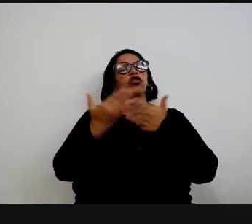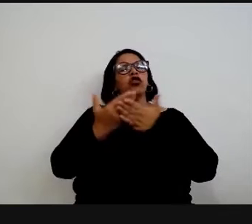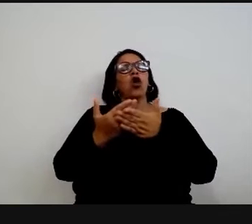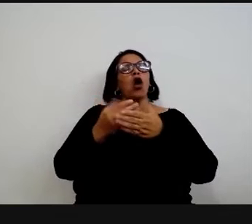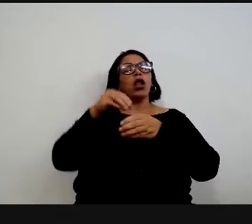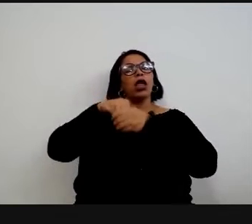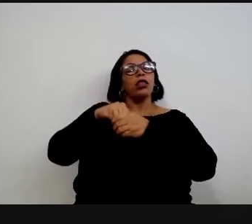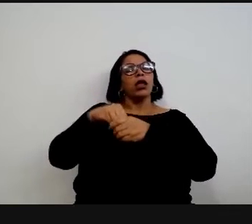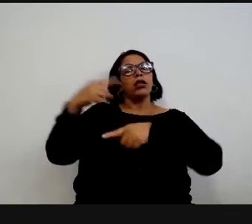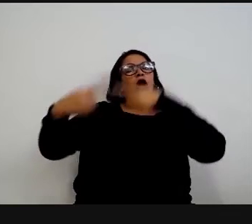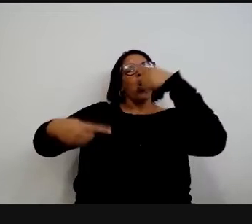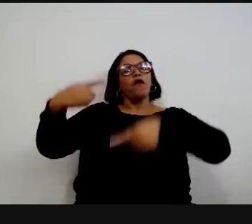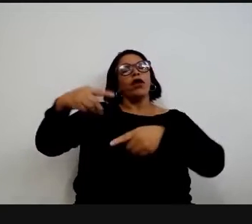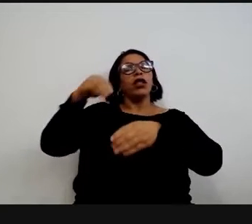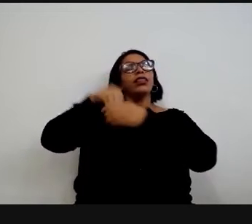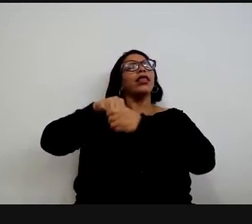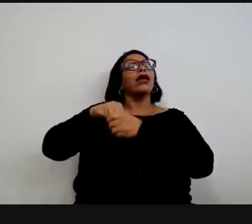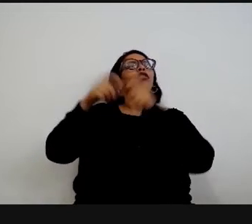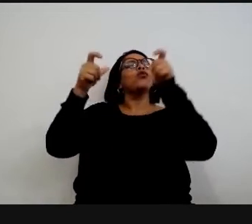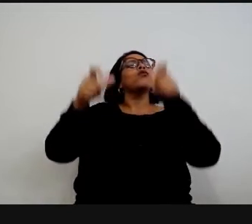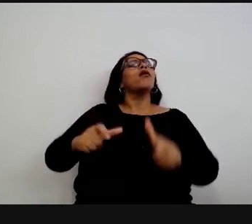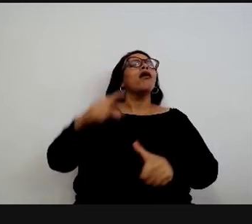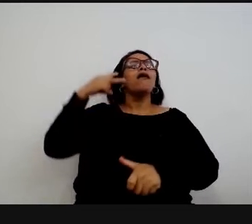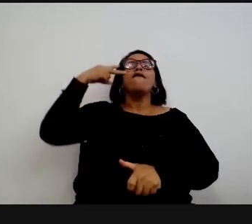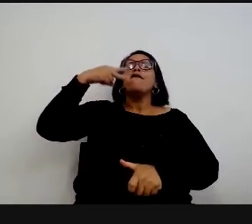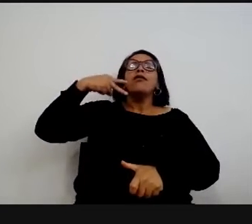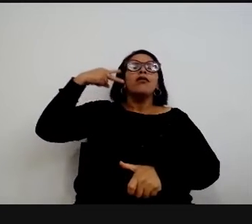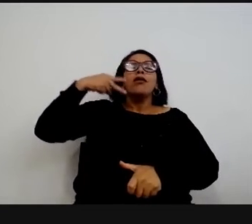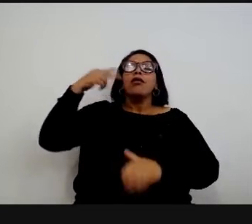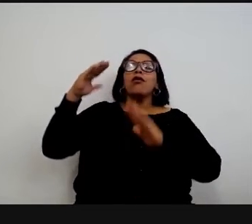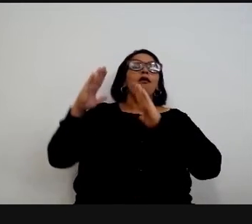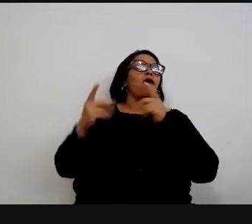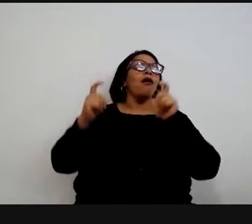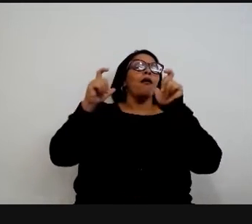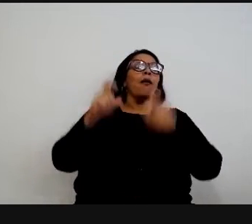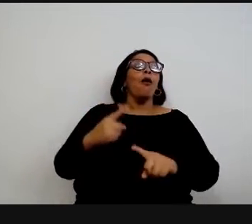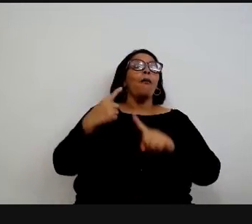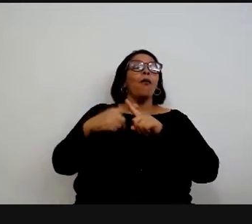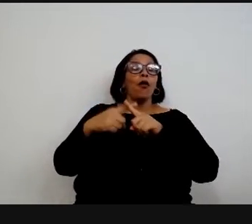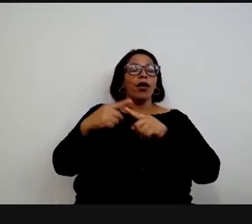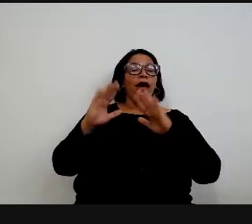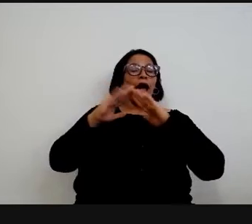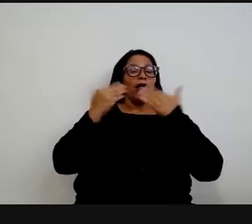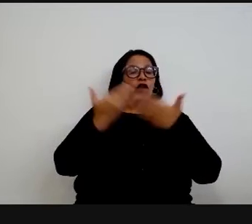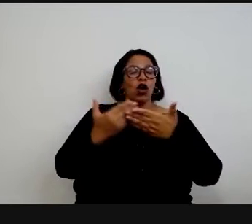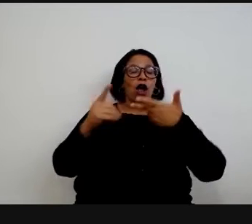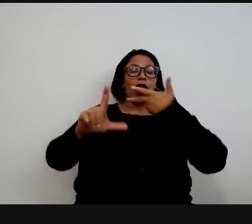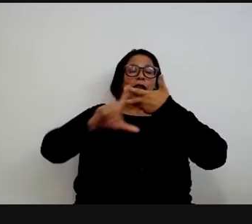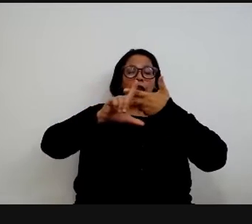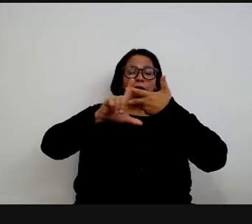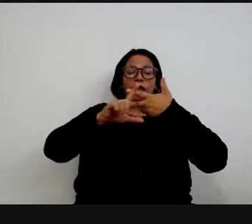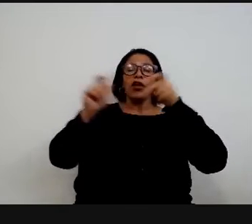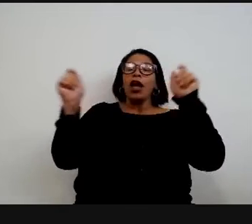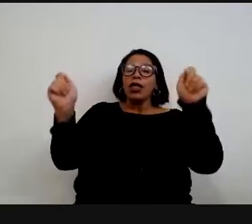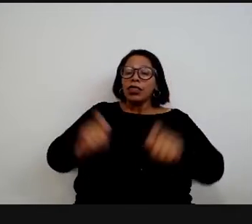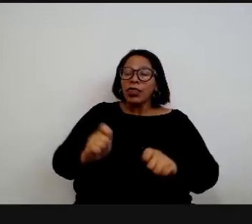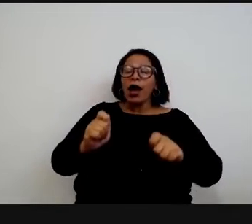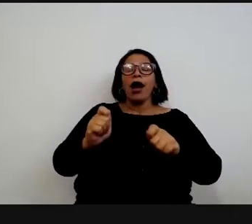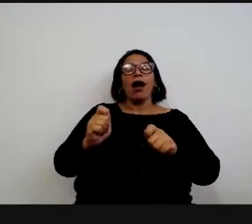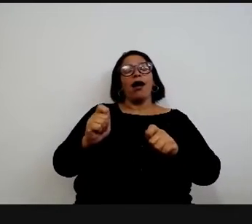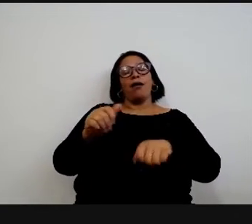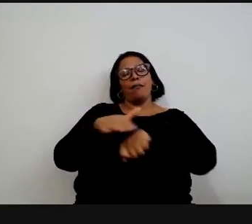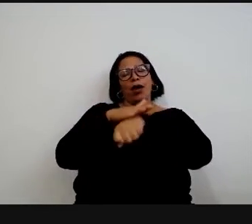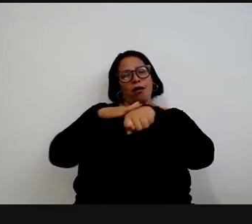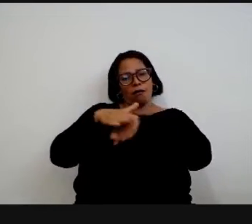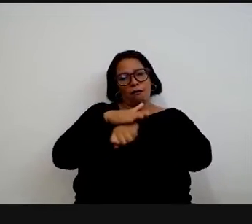espaço da escola, na Câmara. Quer dizer, de certa forma, recuperar essa ideia de que o Poder Legislativo tem a vocação de ser uma espécie de caixa de